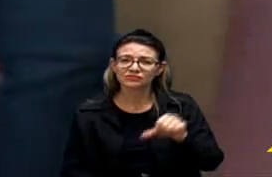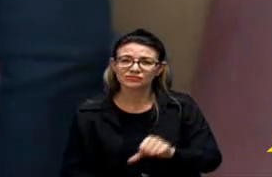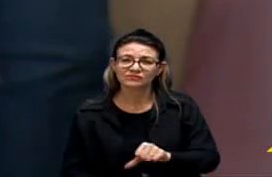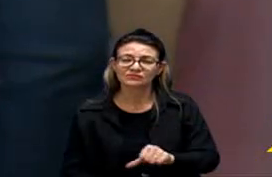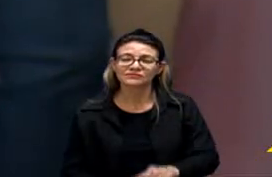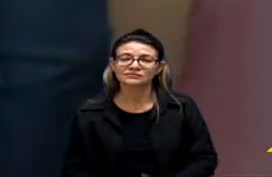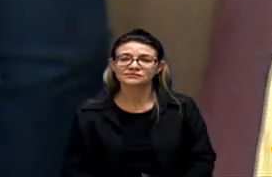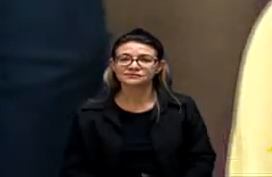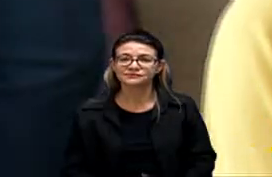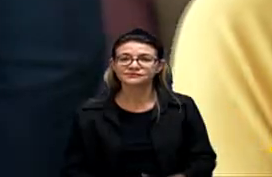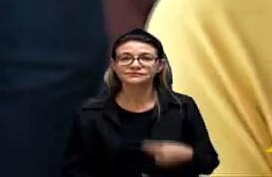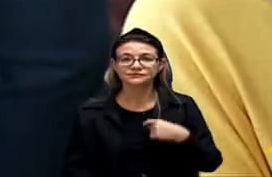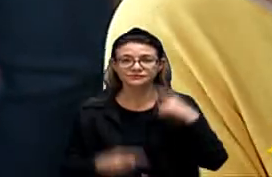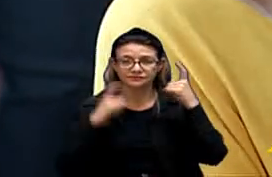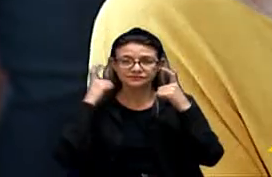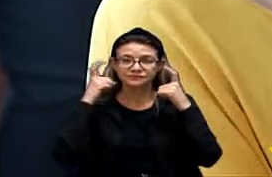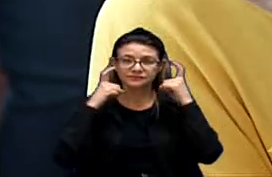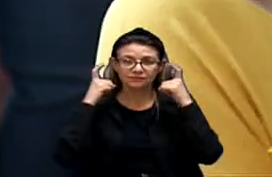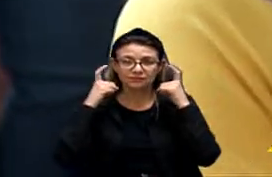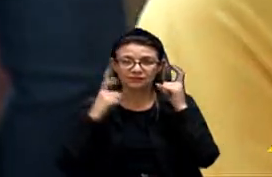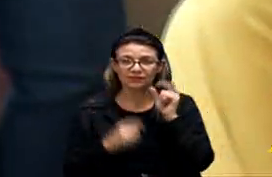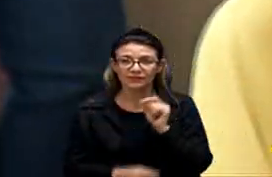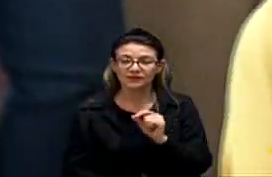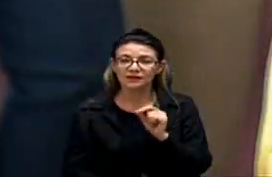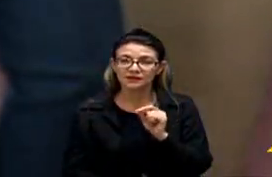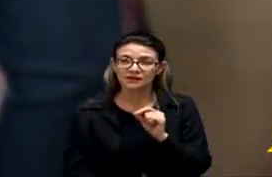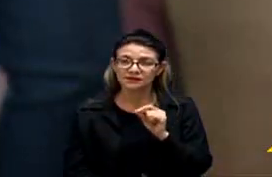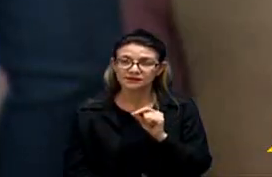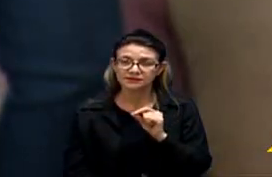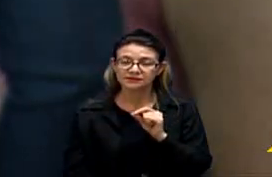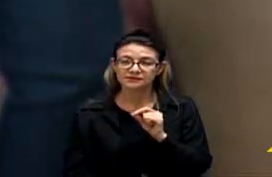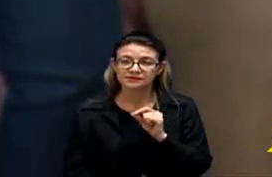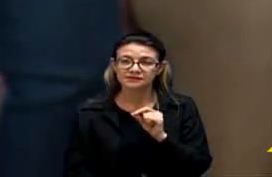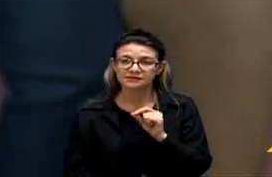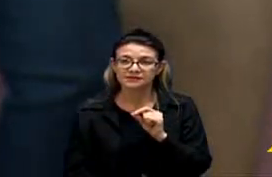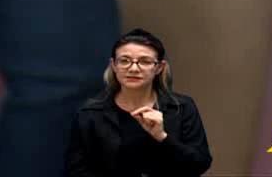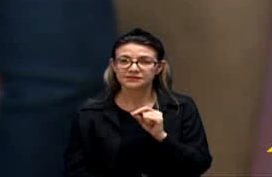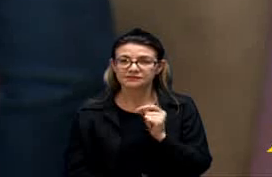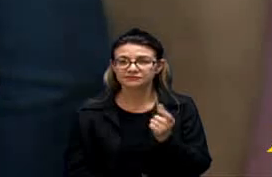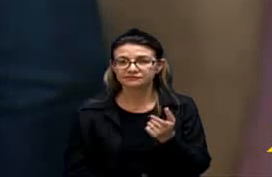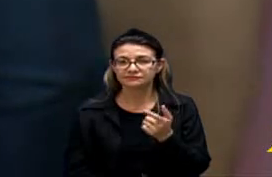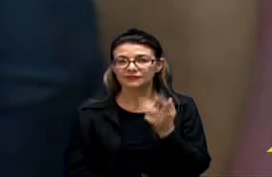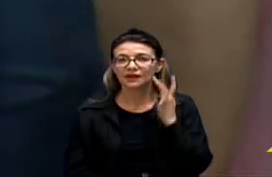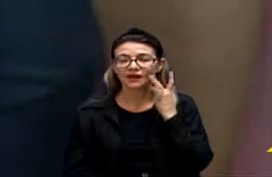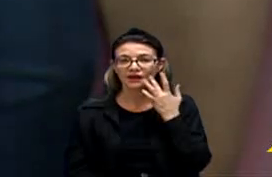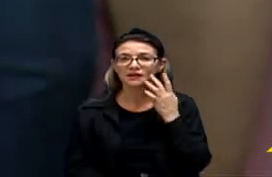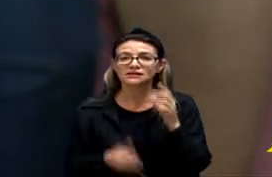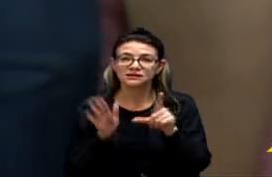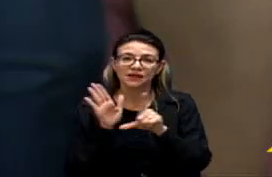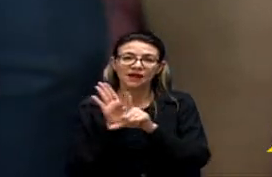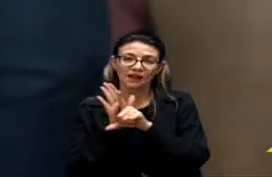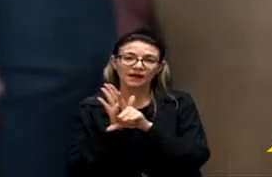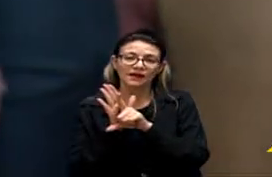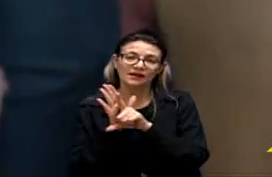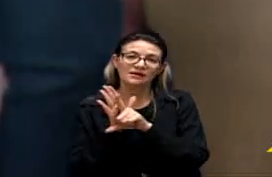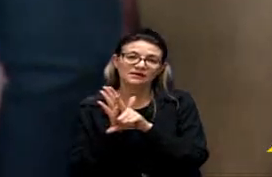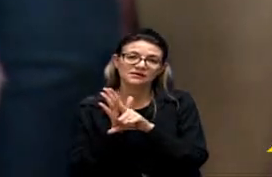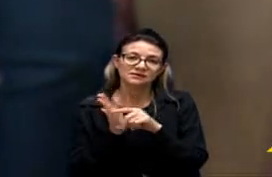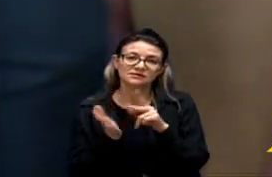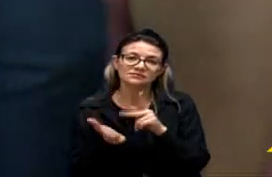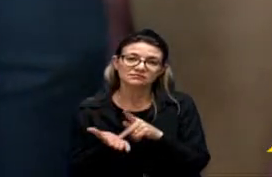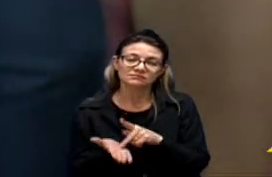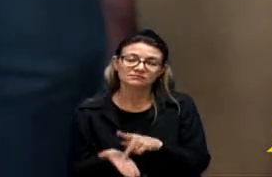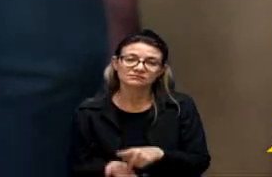eu tenho uma preocupação vereadora de trazermos aqui acho que a lei é legítima nós defendemos ela achamos que